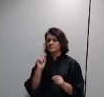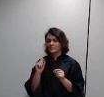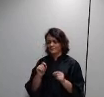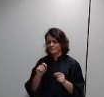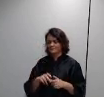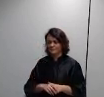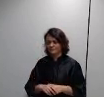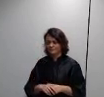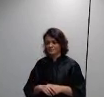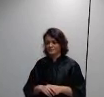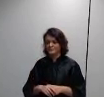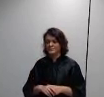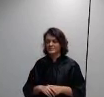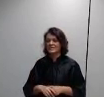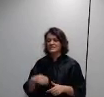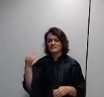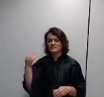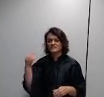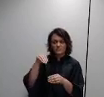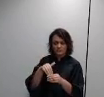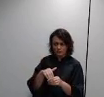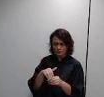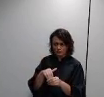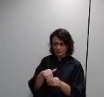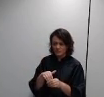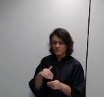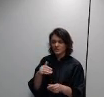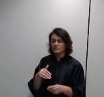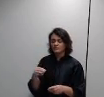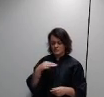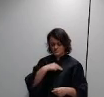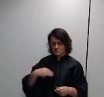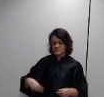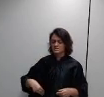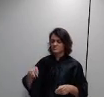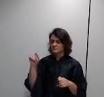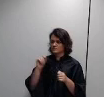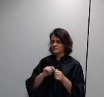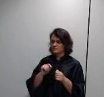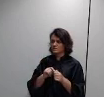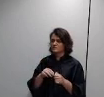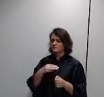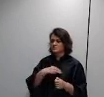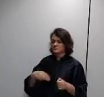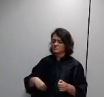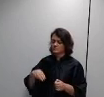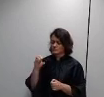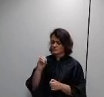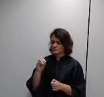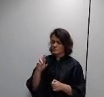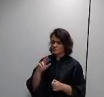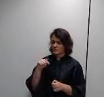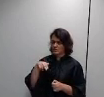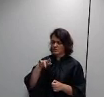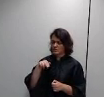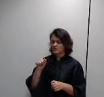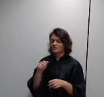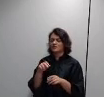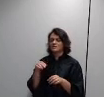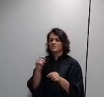esse voto do é para me desculpe não é o resto do menisco tiro foi ela todo o resto de 2017